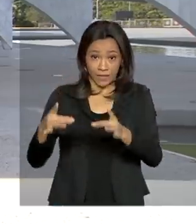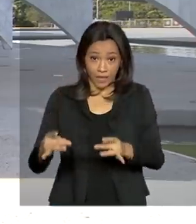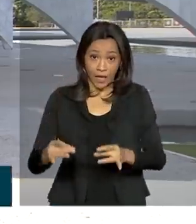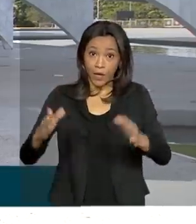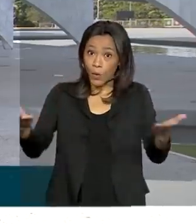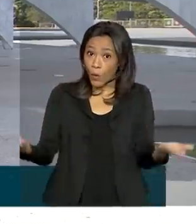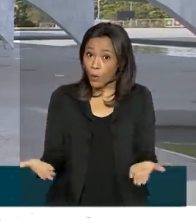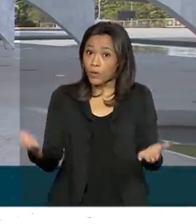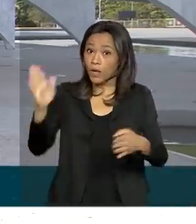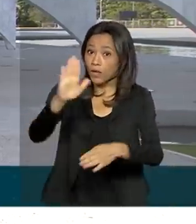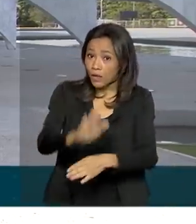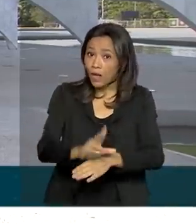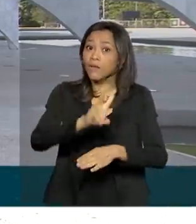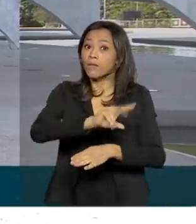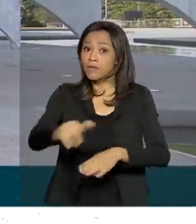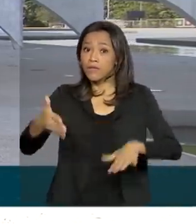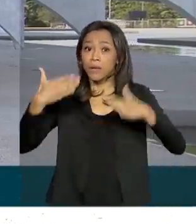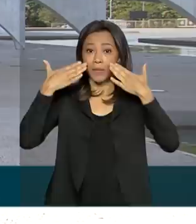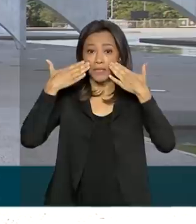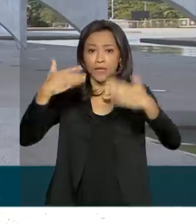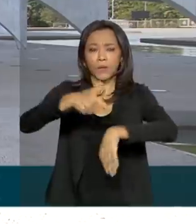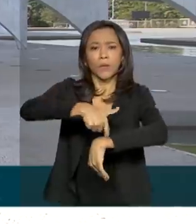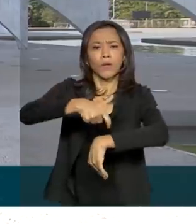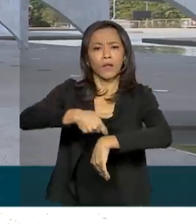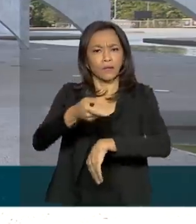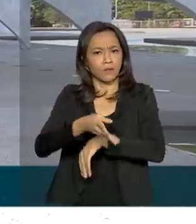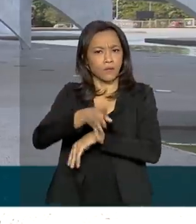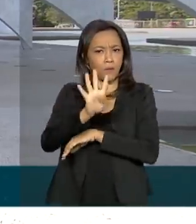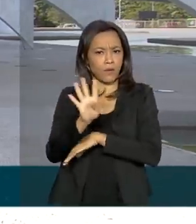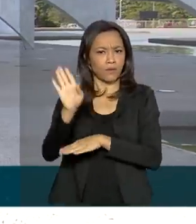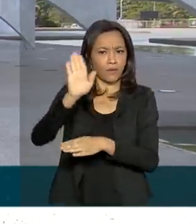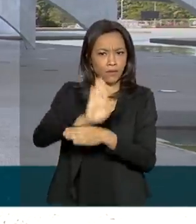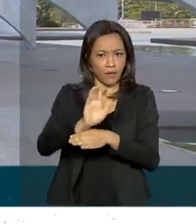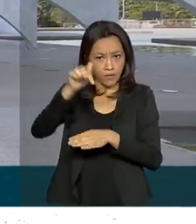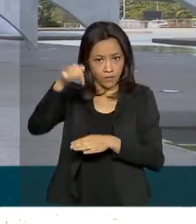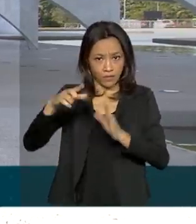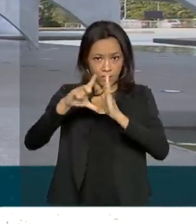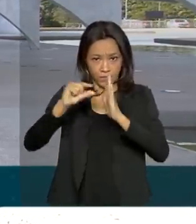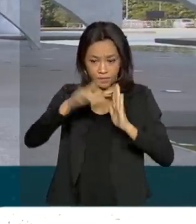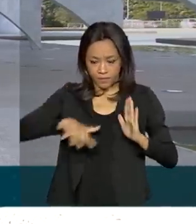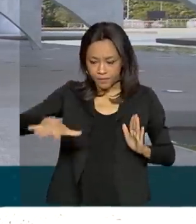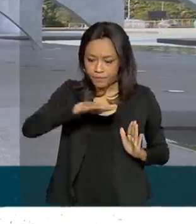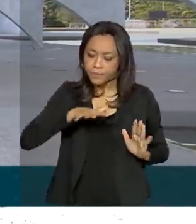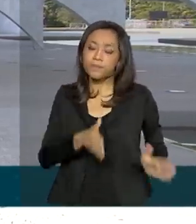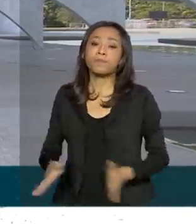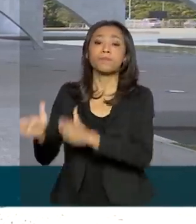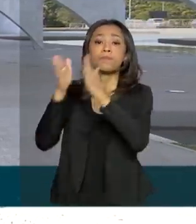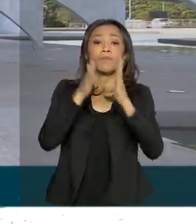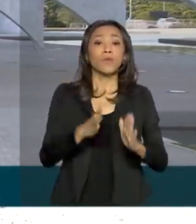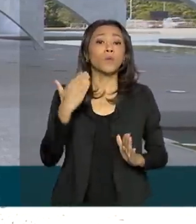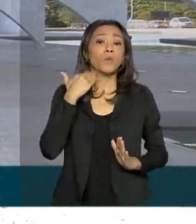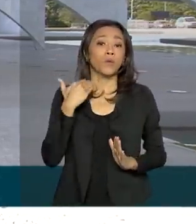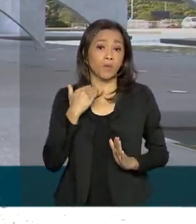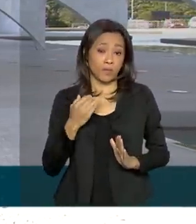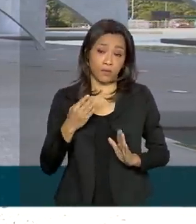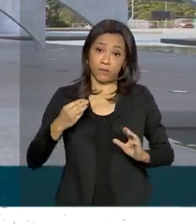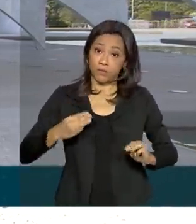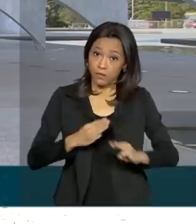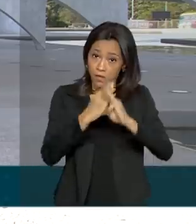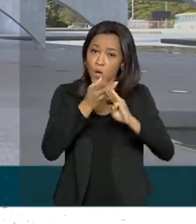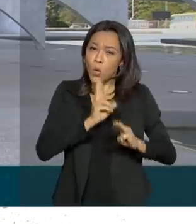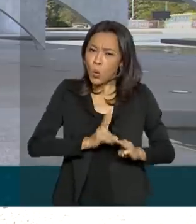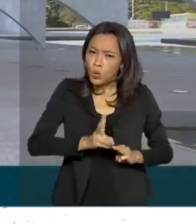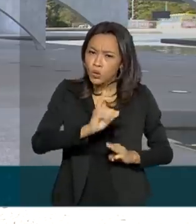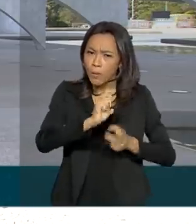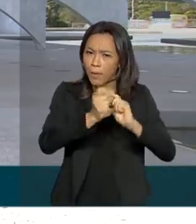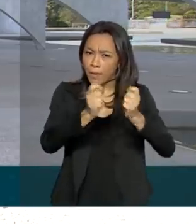hoje à tarde, às quatro horas, aqui no Palácio do Planalto. E a Caixa Econômica segue com o calendário de pagamentos